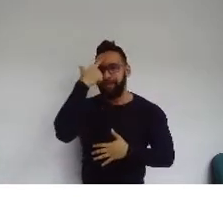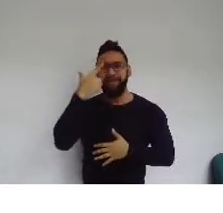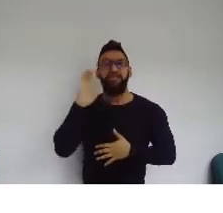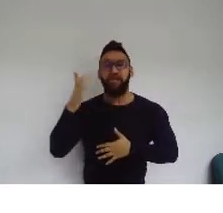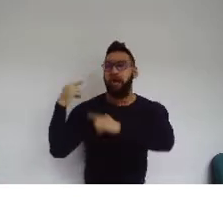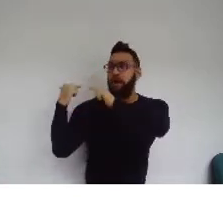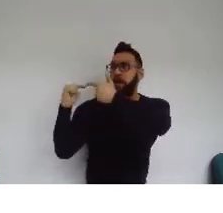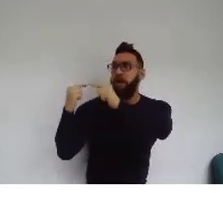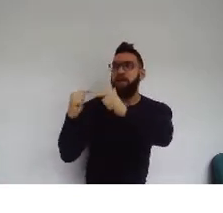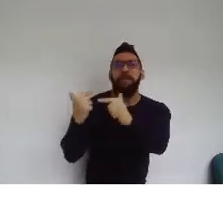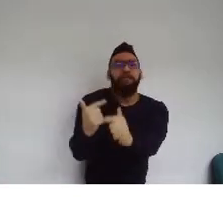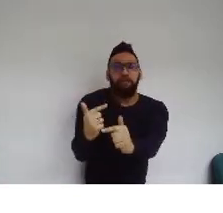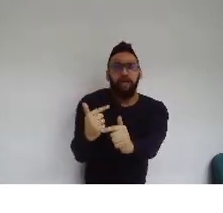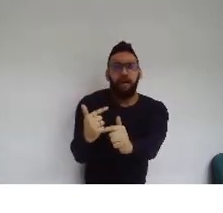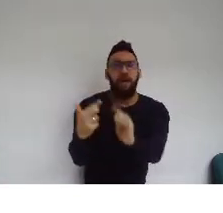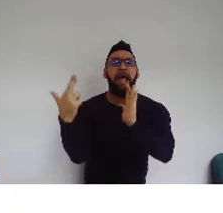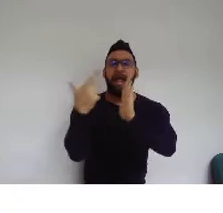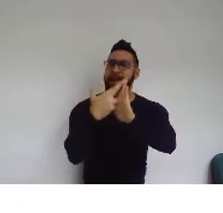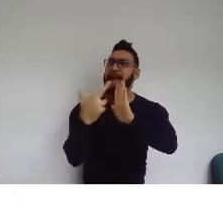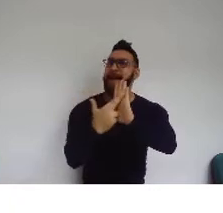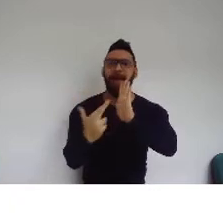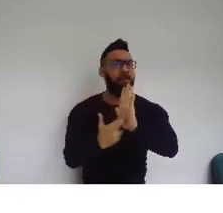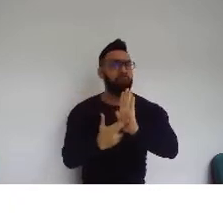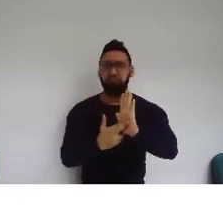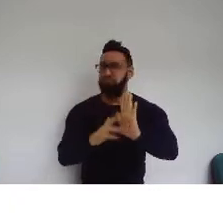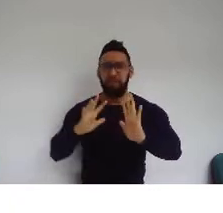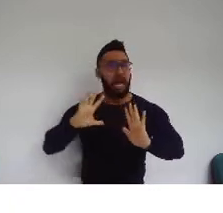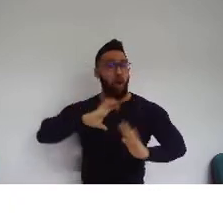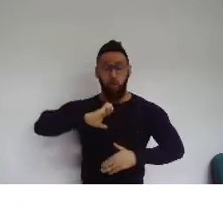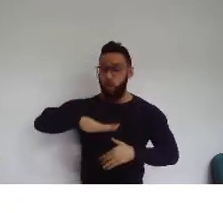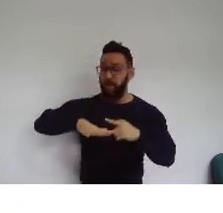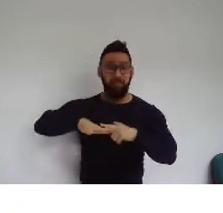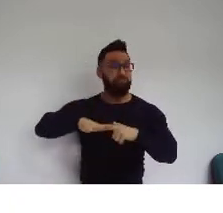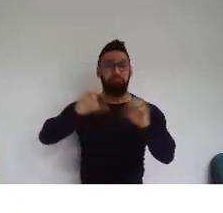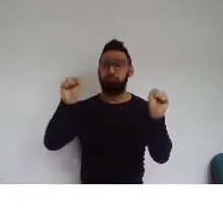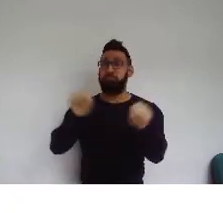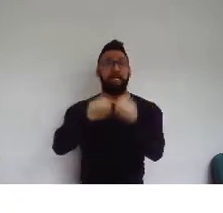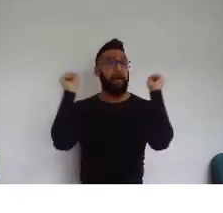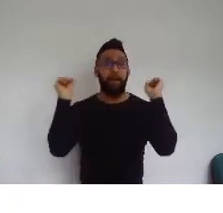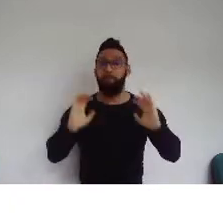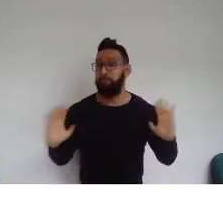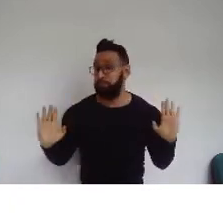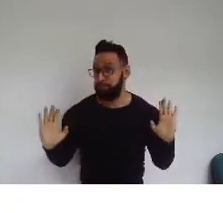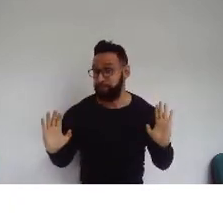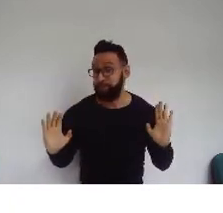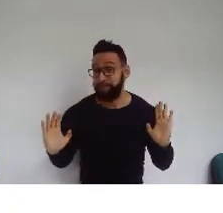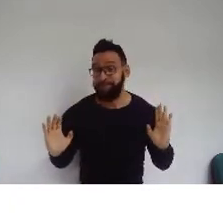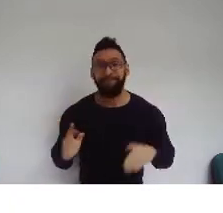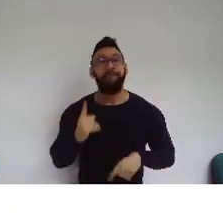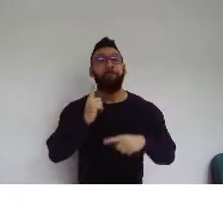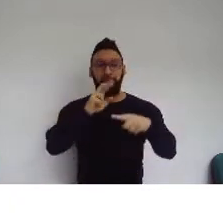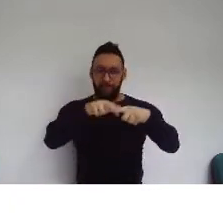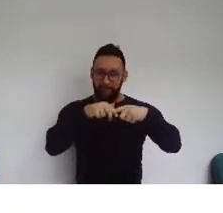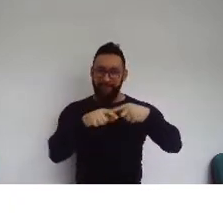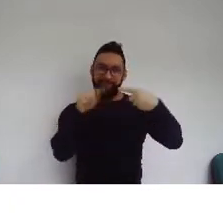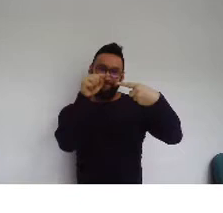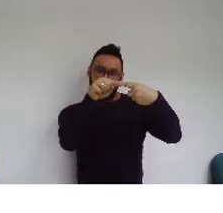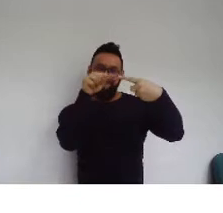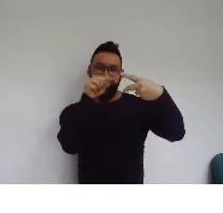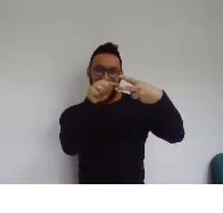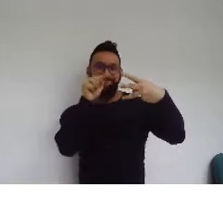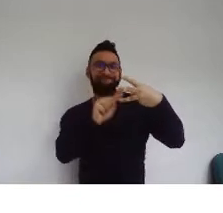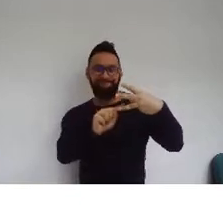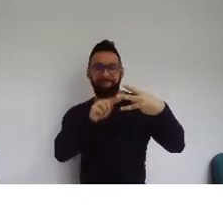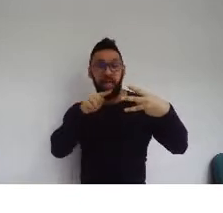normalizados desaparecerem repentinamente. Dão lugar, assim, a projeções escalares que